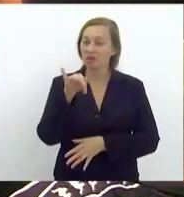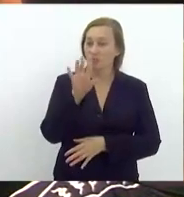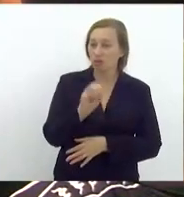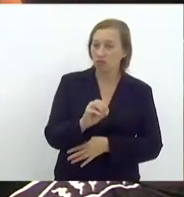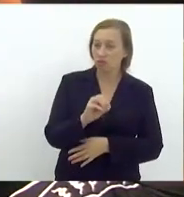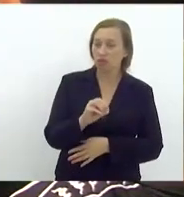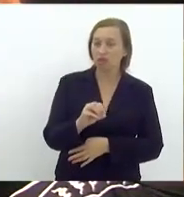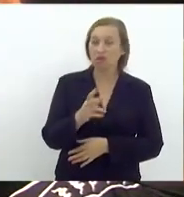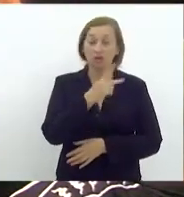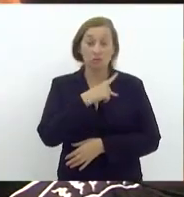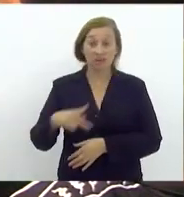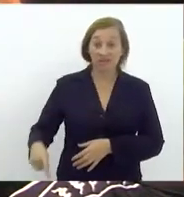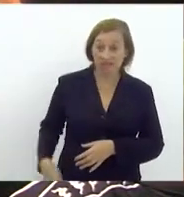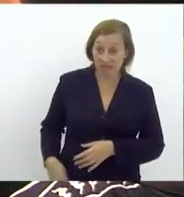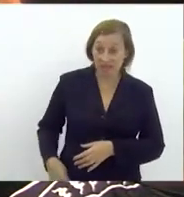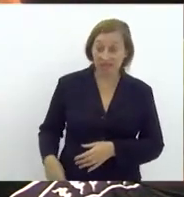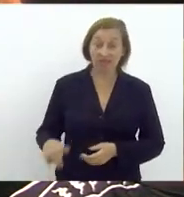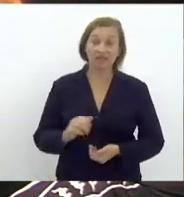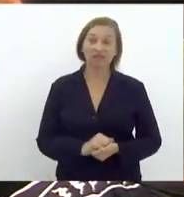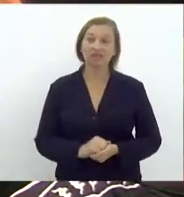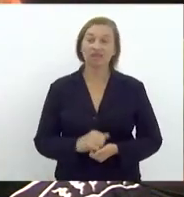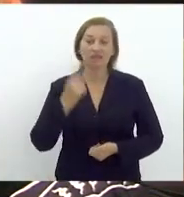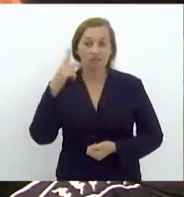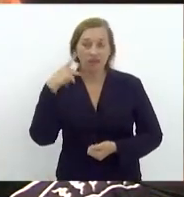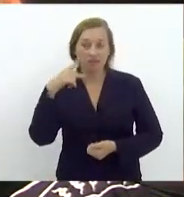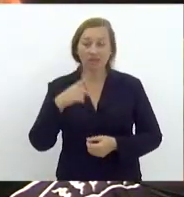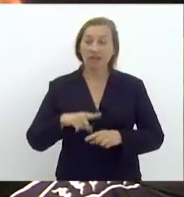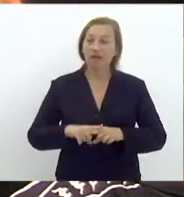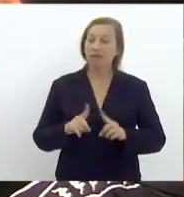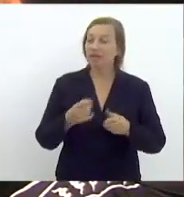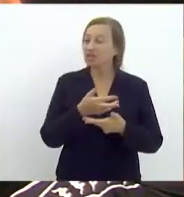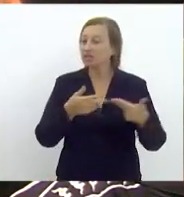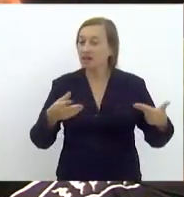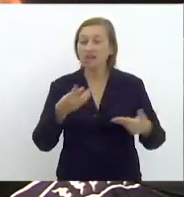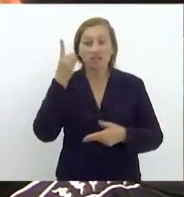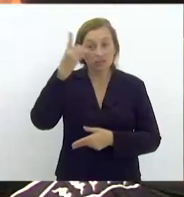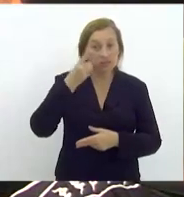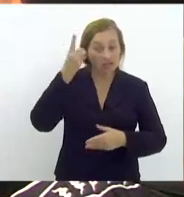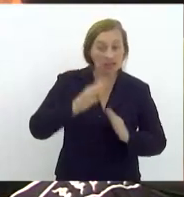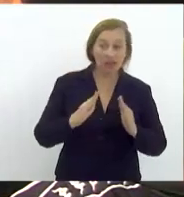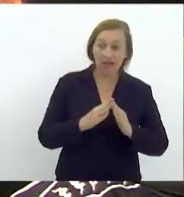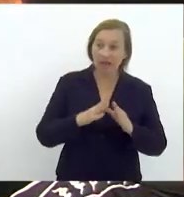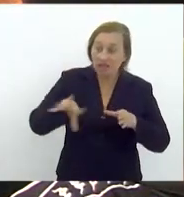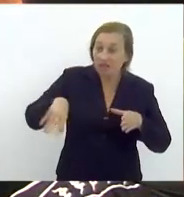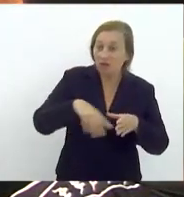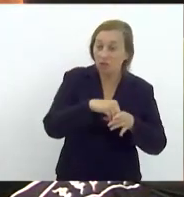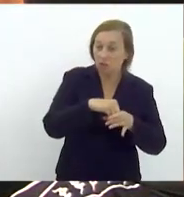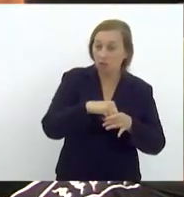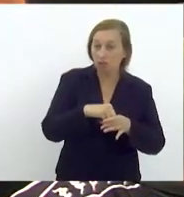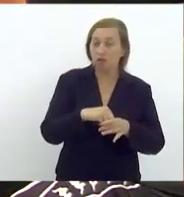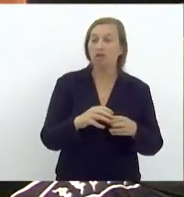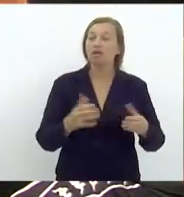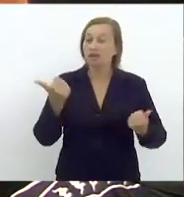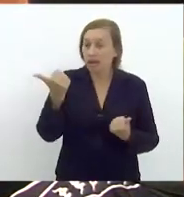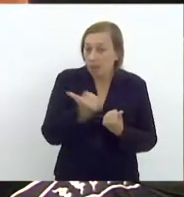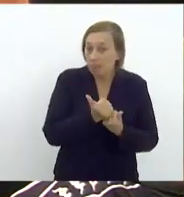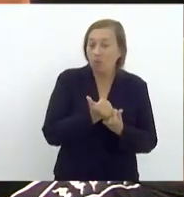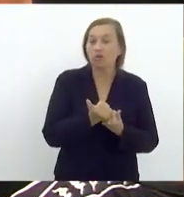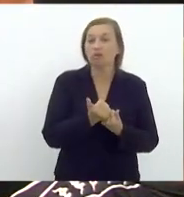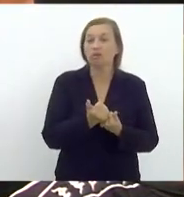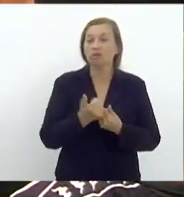a Presidenta da frente mas temos diversos deputados da casa que compõem a frente que apoiam a frente